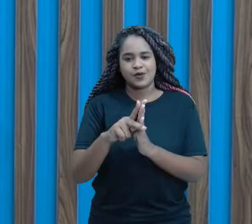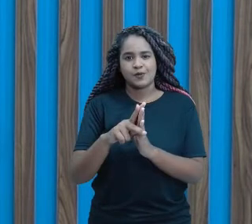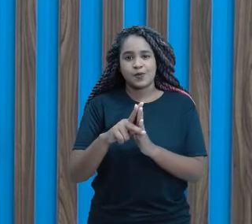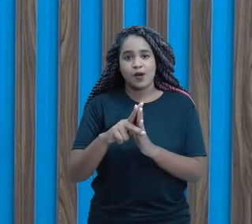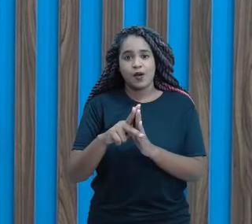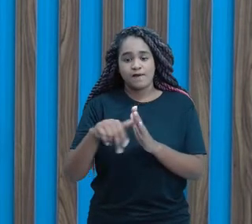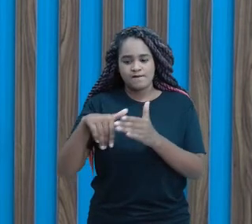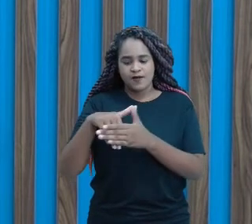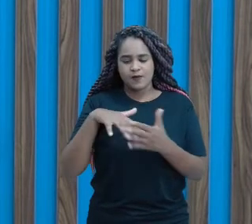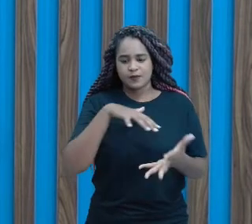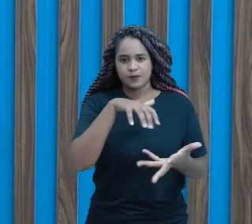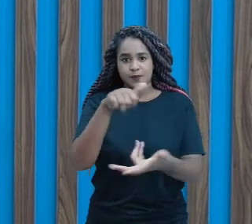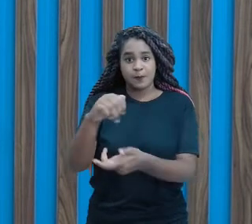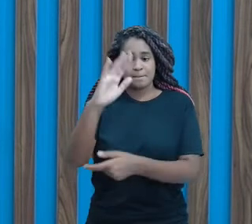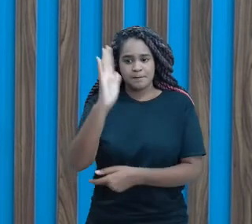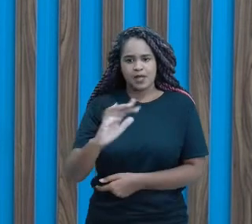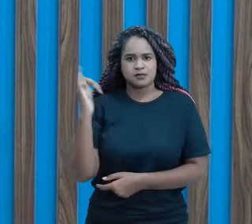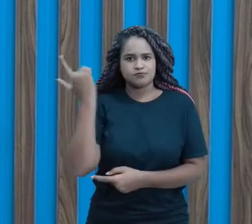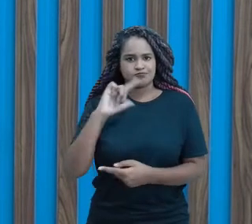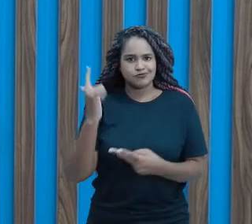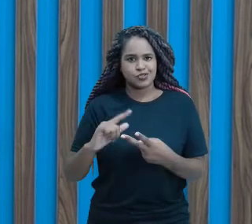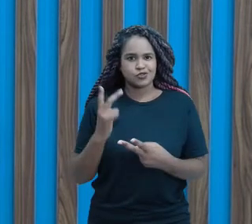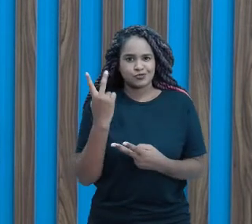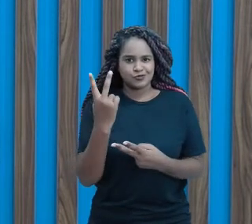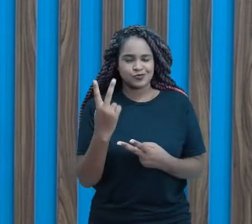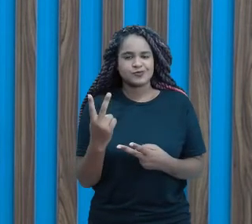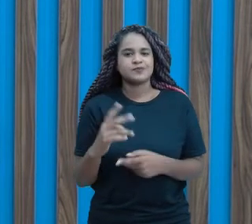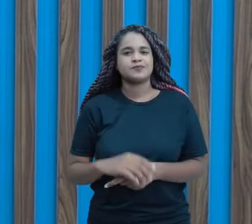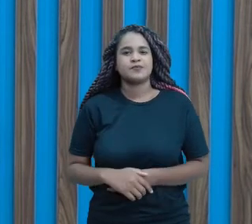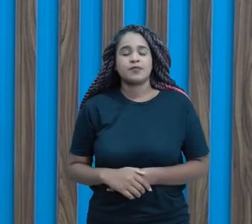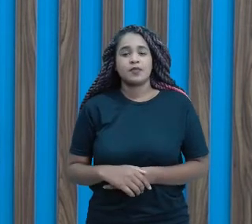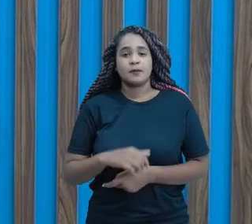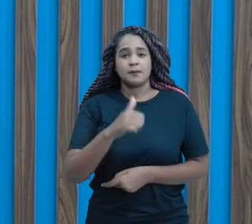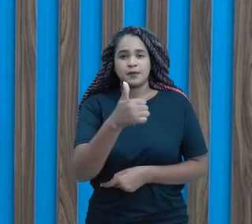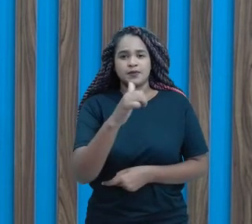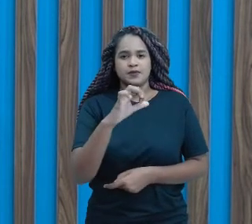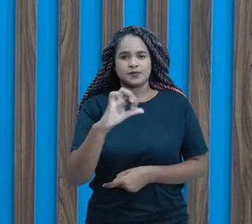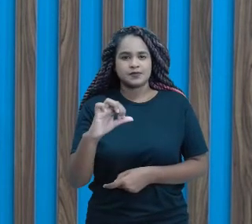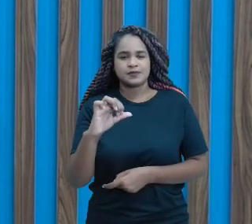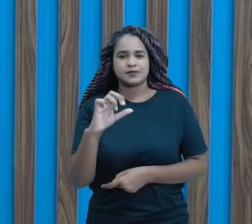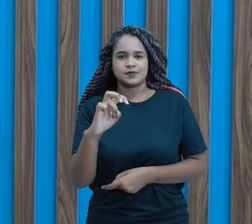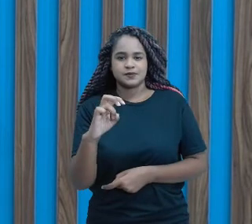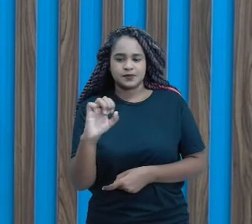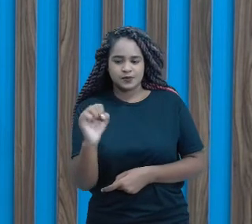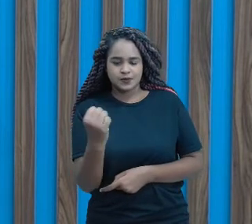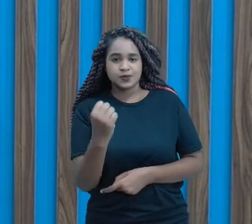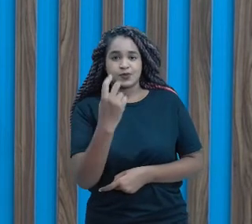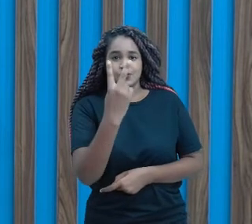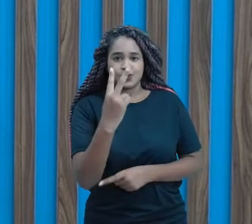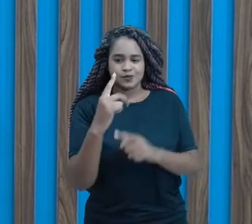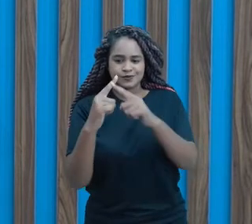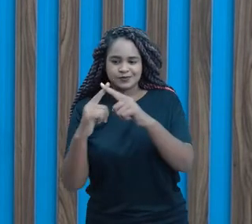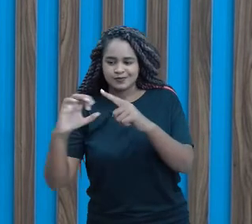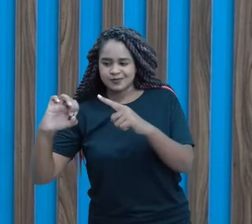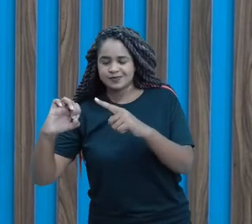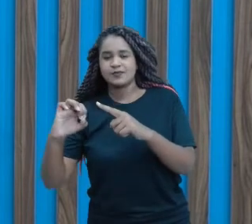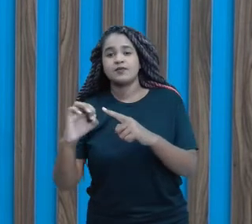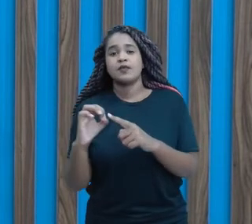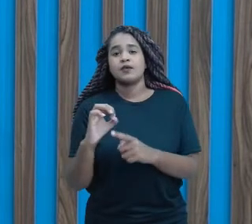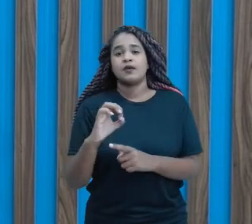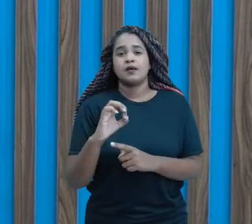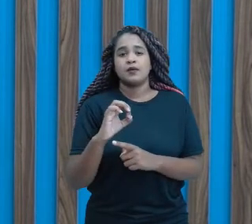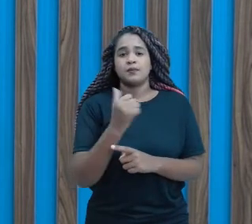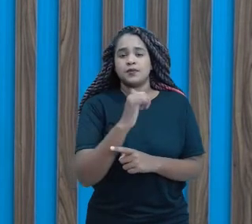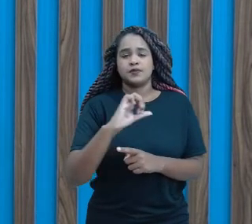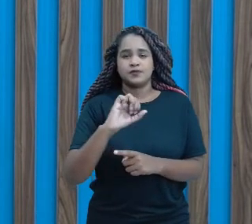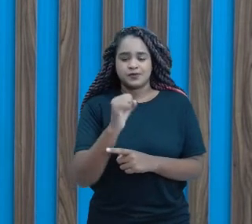o Brasil venceu os 2. Copa de 1958 venceu por 2-0. A Copa de 82 ele venceu